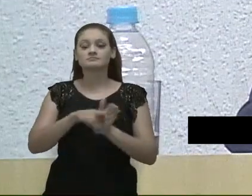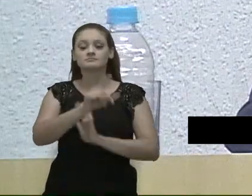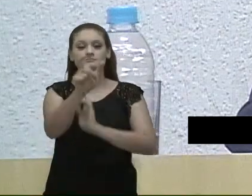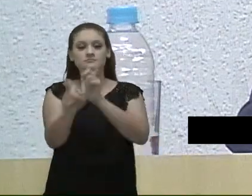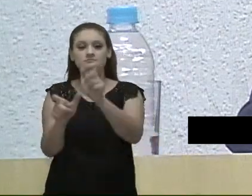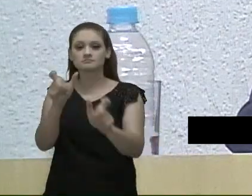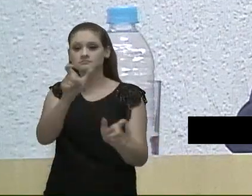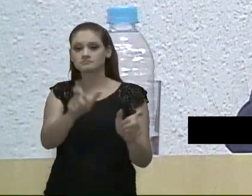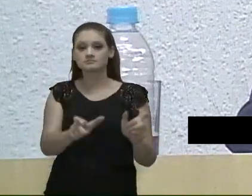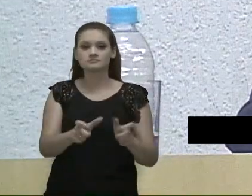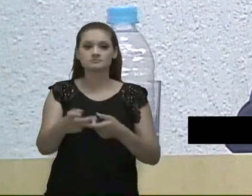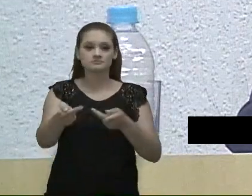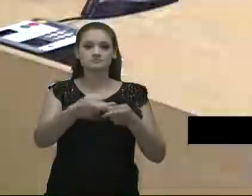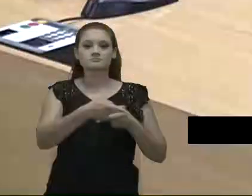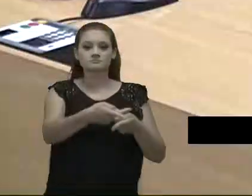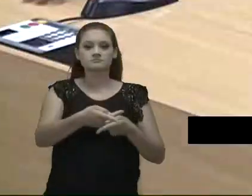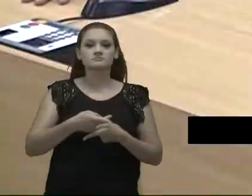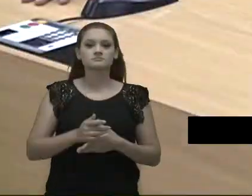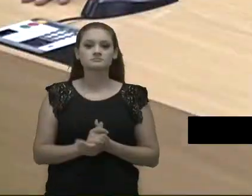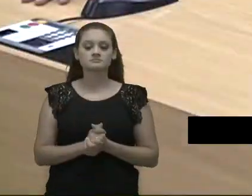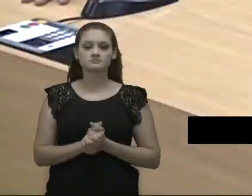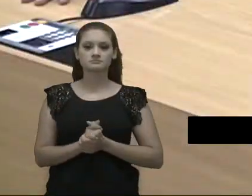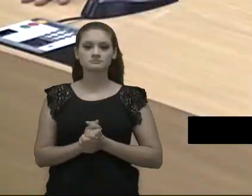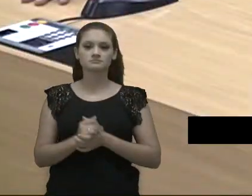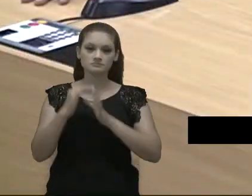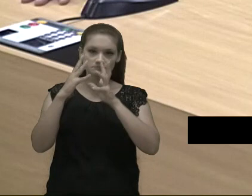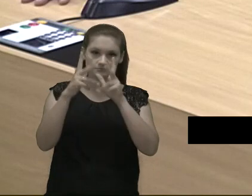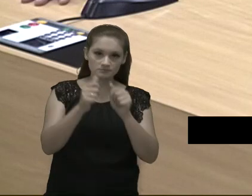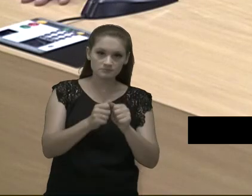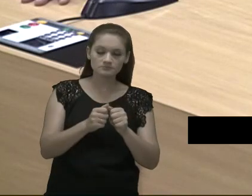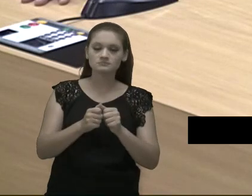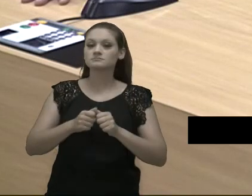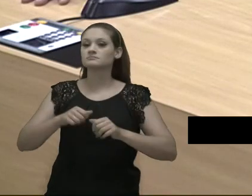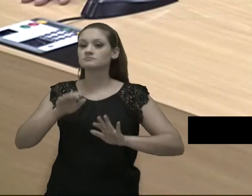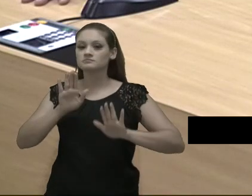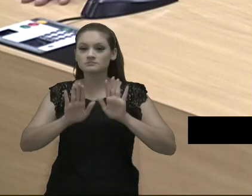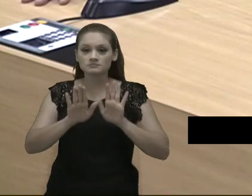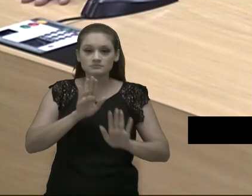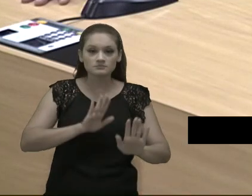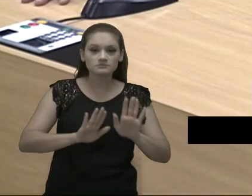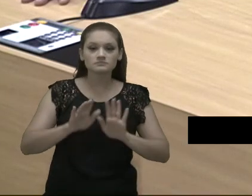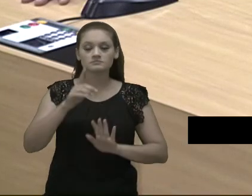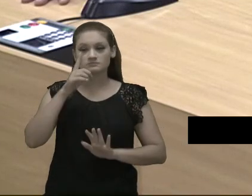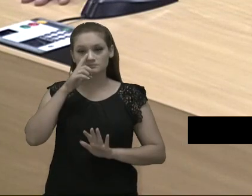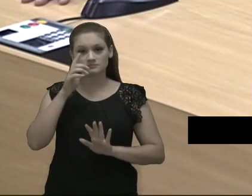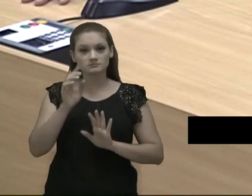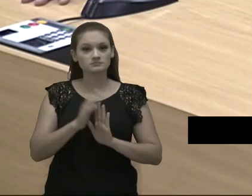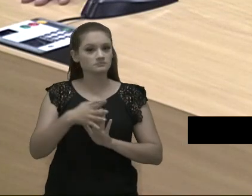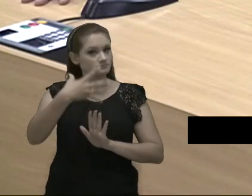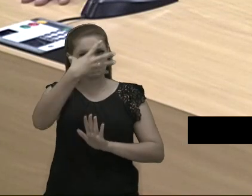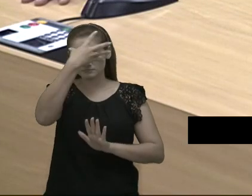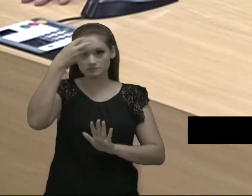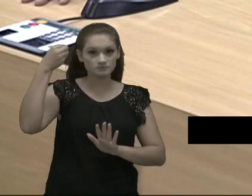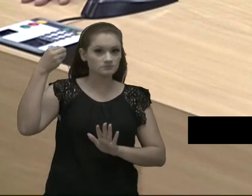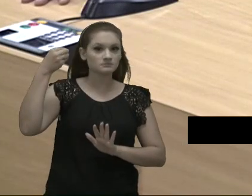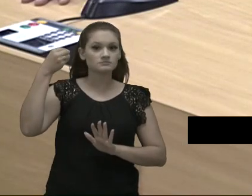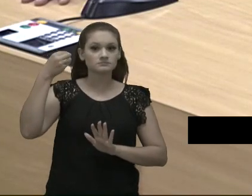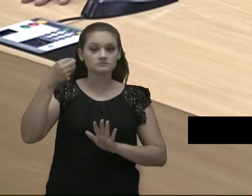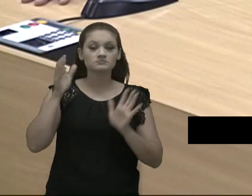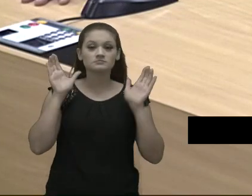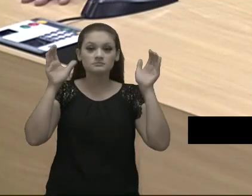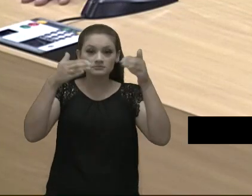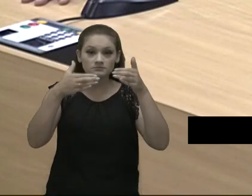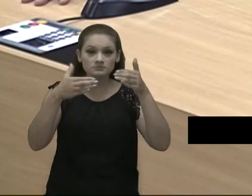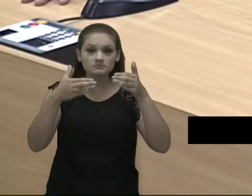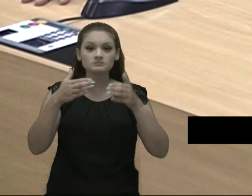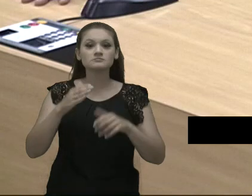sendo convidadas aqui. Sim, senhor. E eu tomo todo o cuidado de tentar não me esquecer. Estou tentando me concentrar o